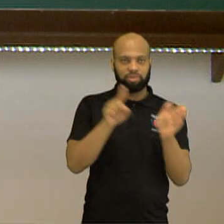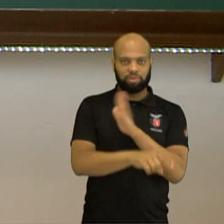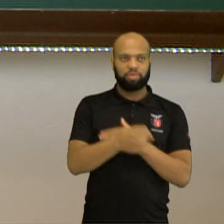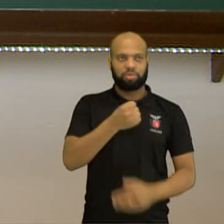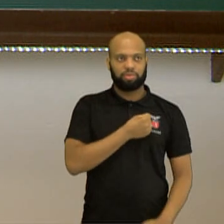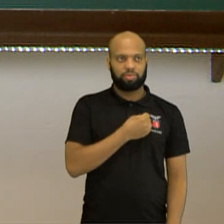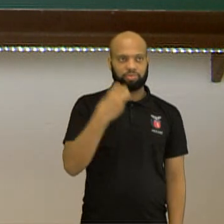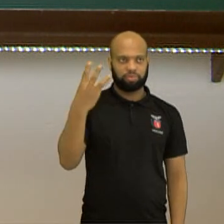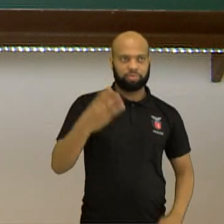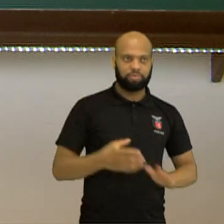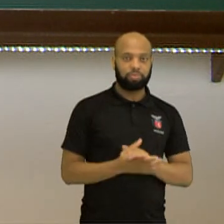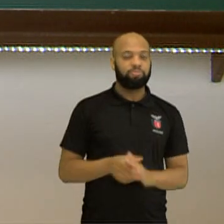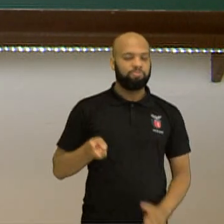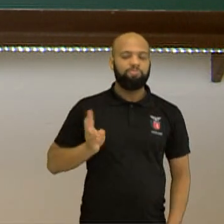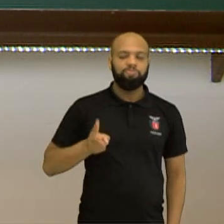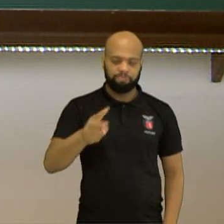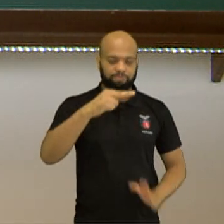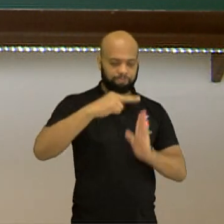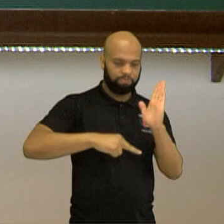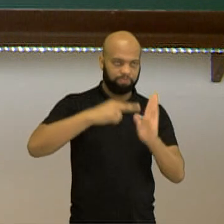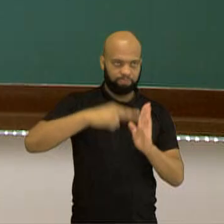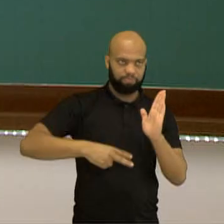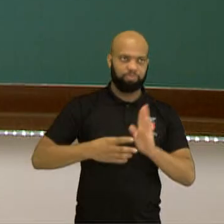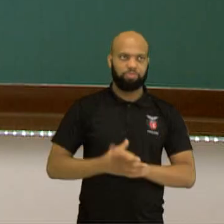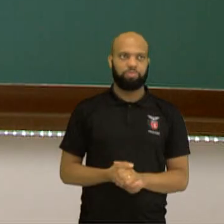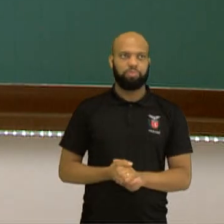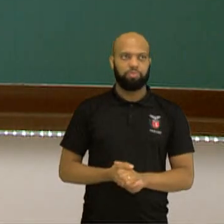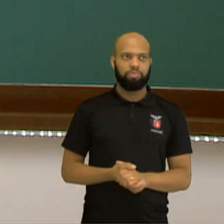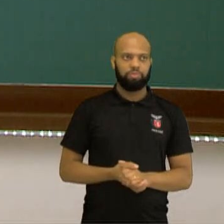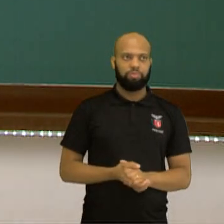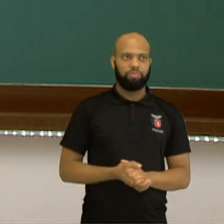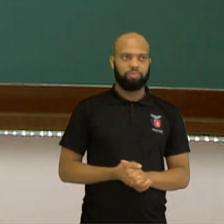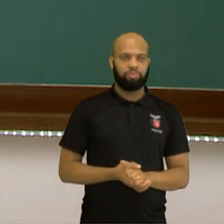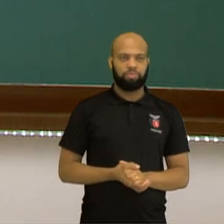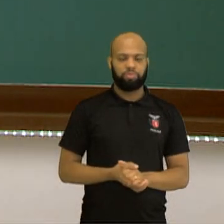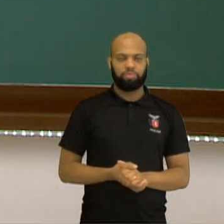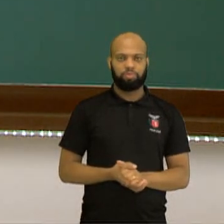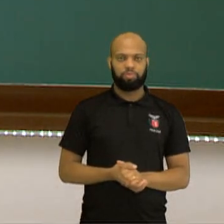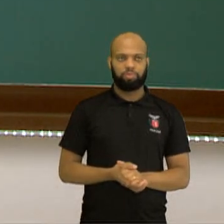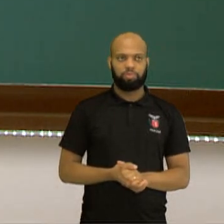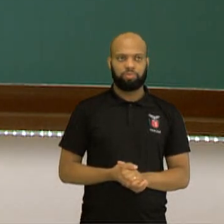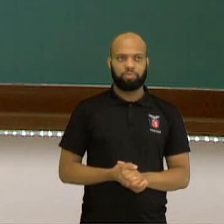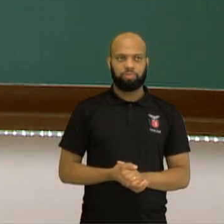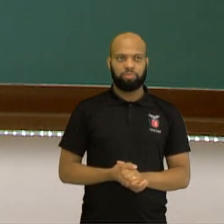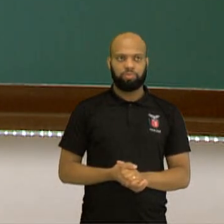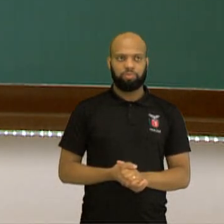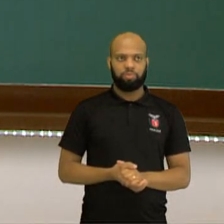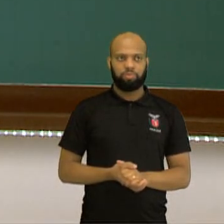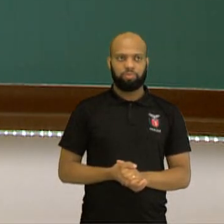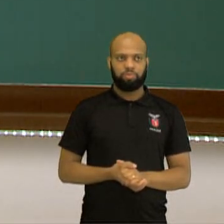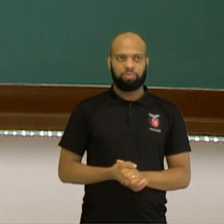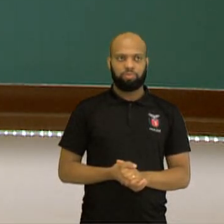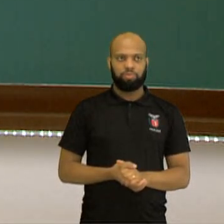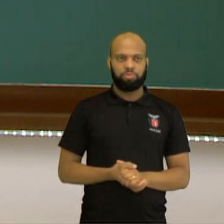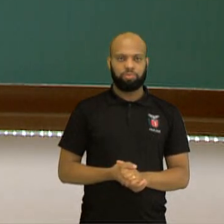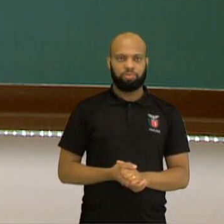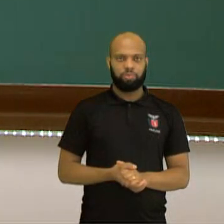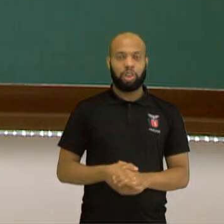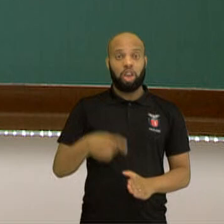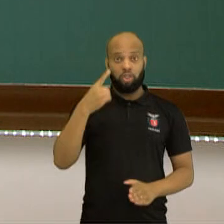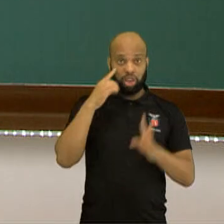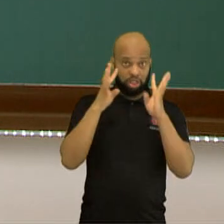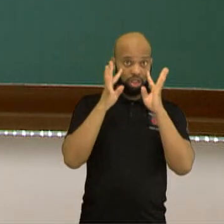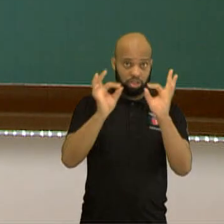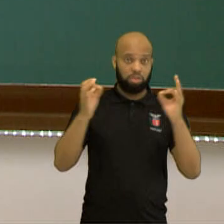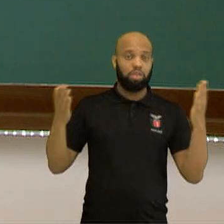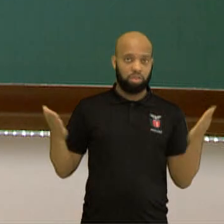3. Continuamos agora, queridos alunos, a leitura. Prestem bem atenção nesse